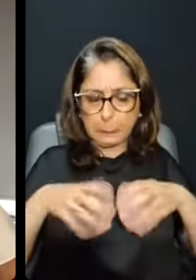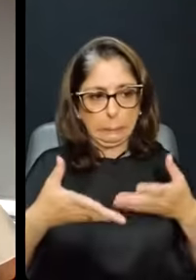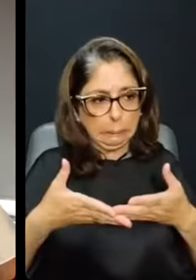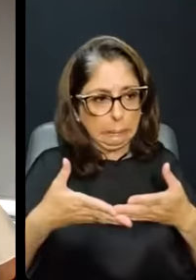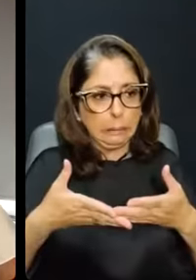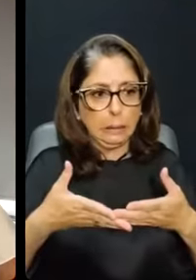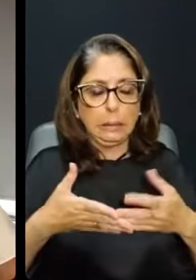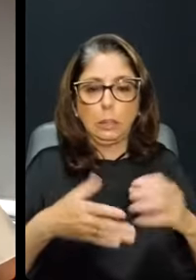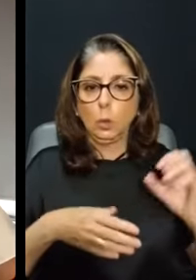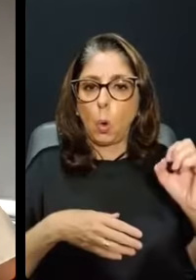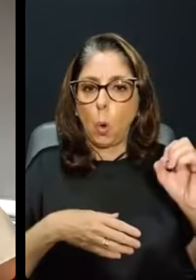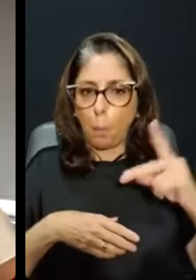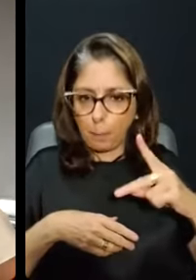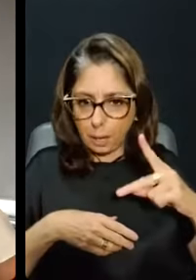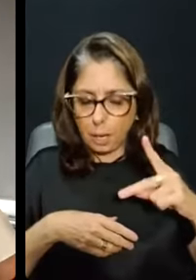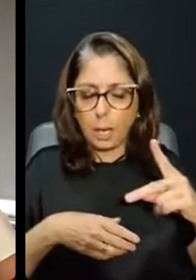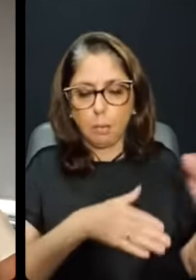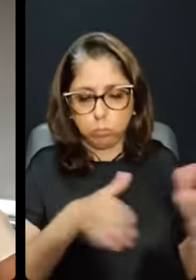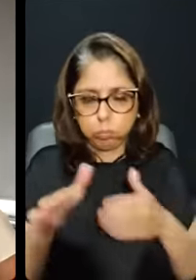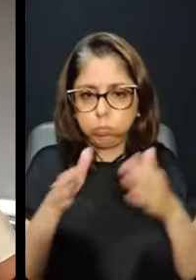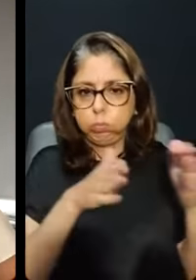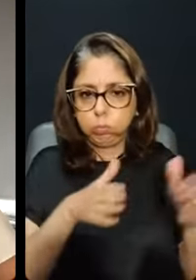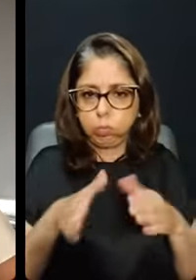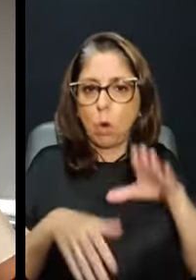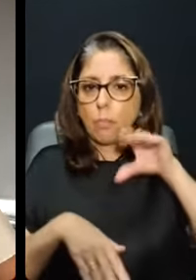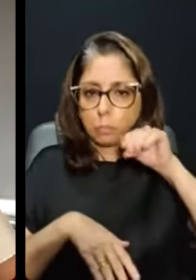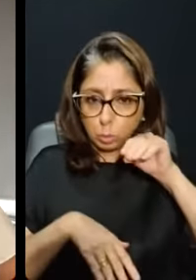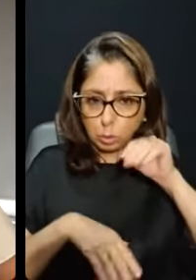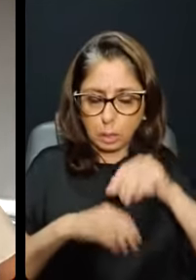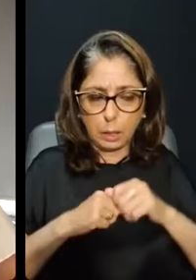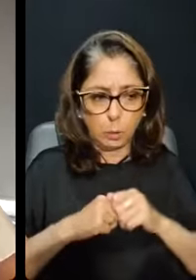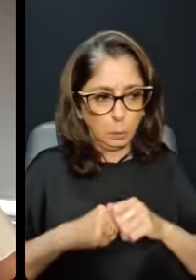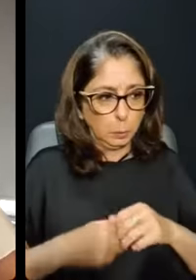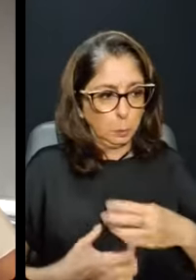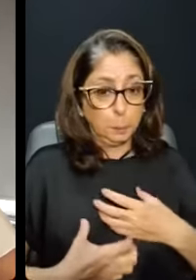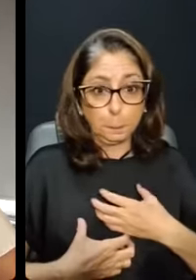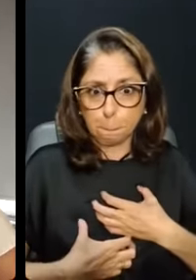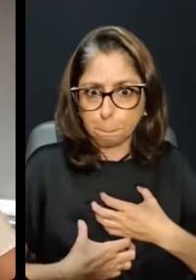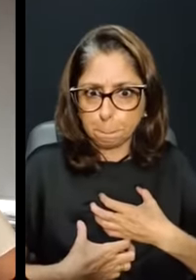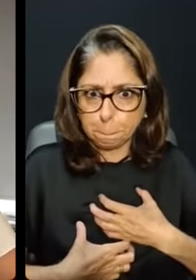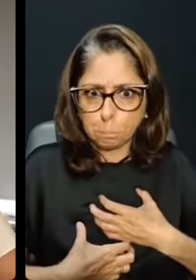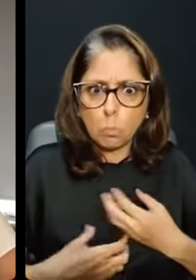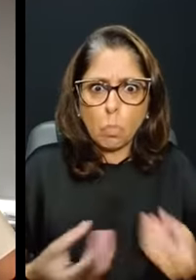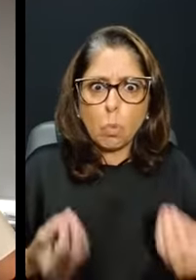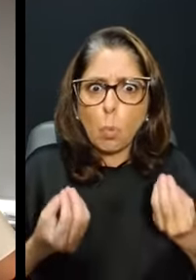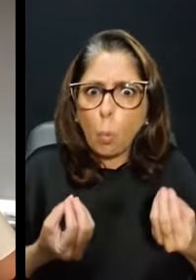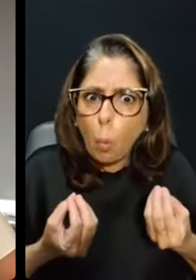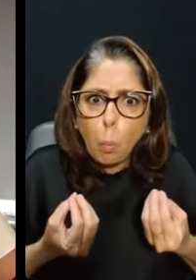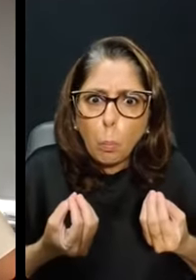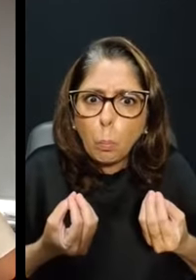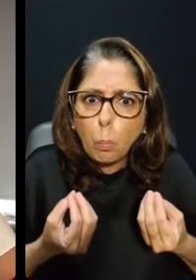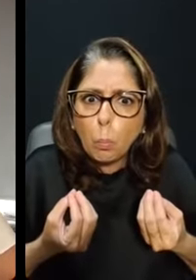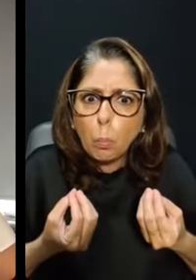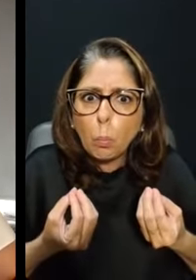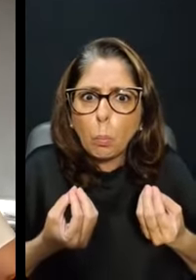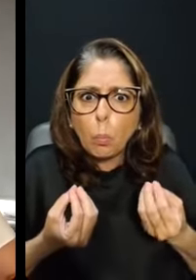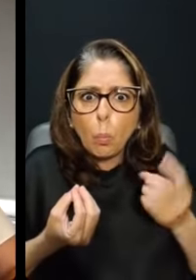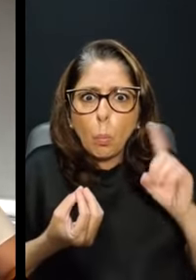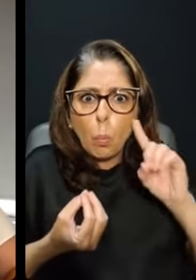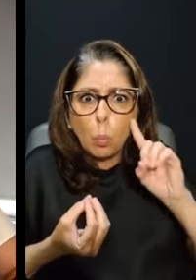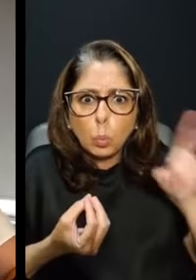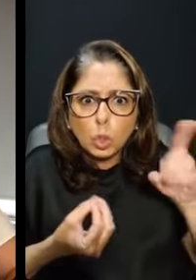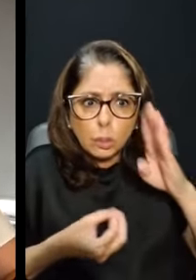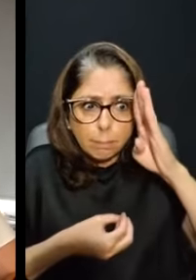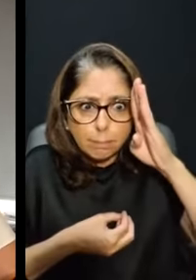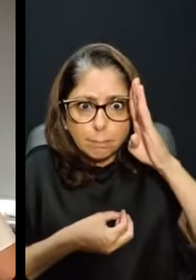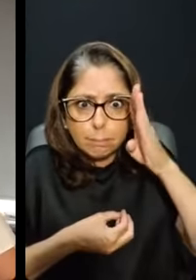gente sentia o desespero de quem estava na frente de obra. Mas eu vou parar a obra por um dia para vocês falarem para eles. Eu não